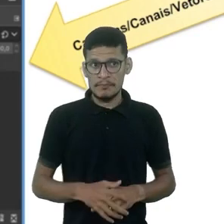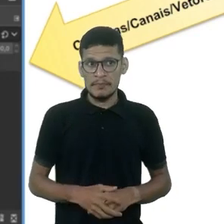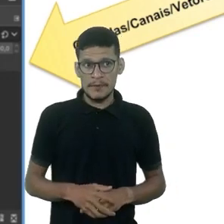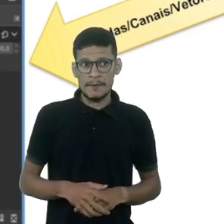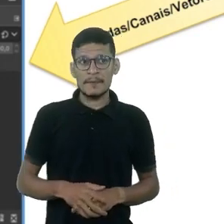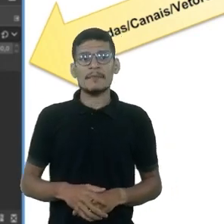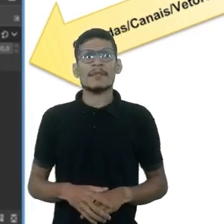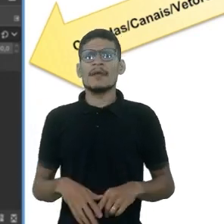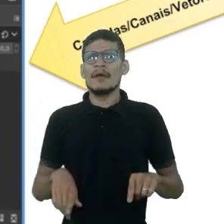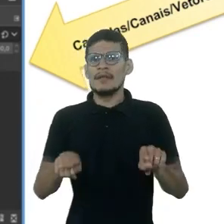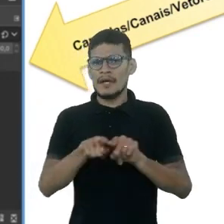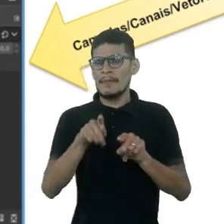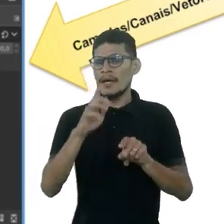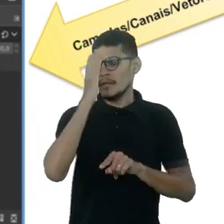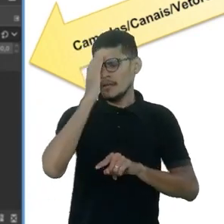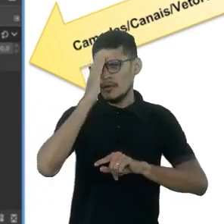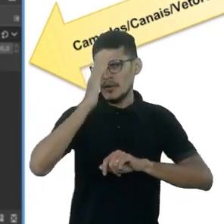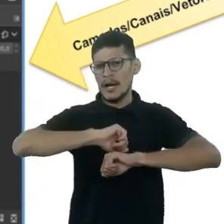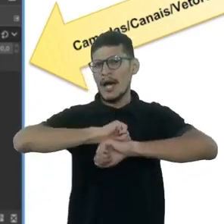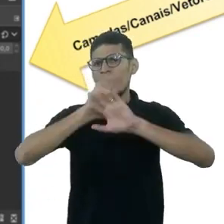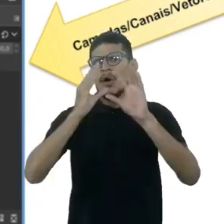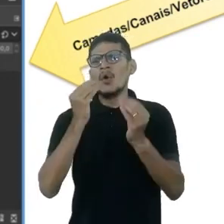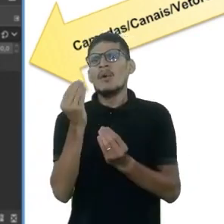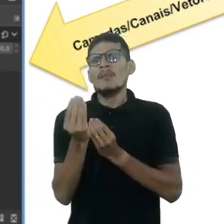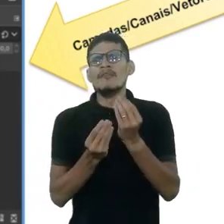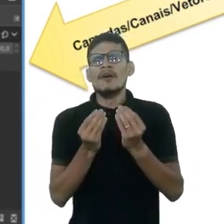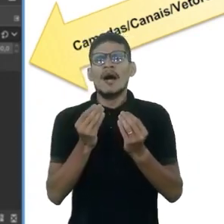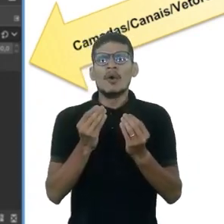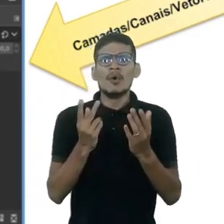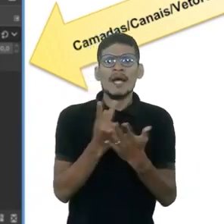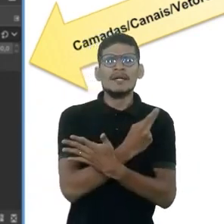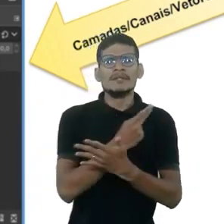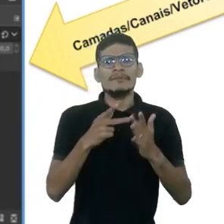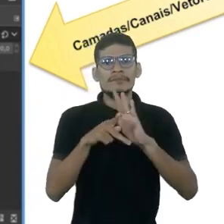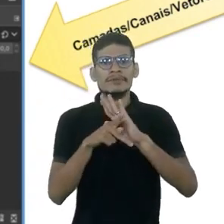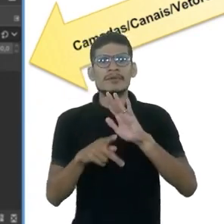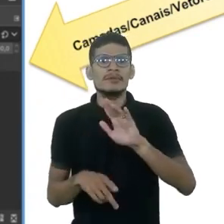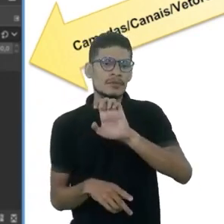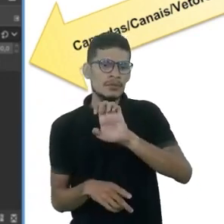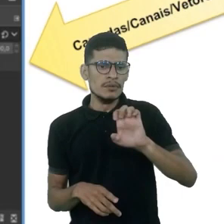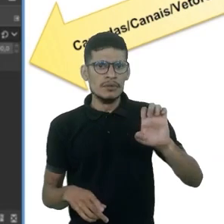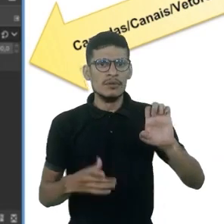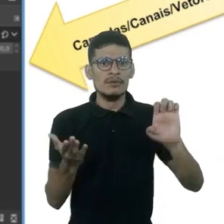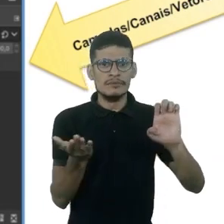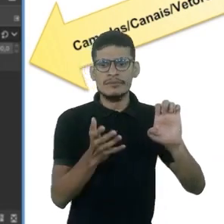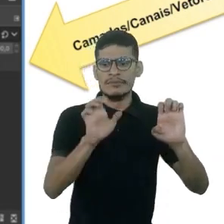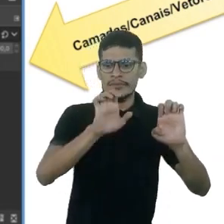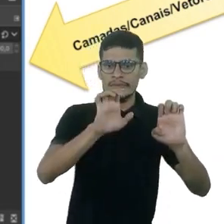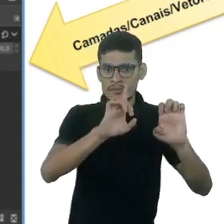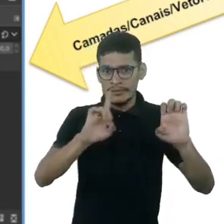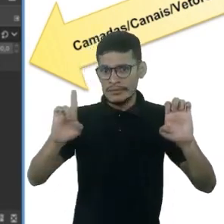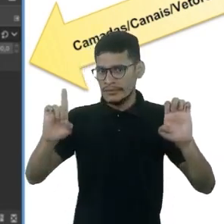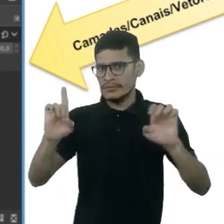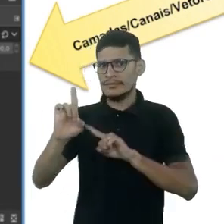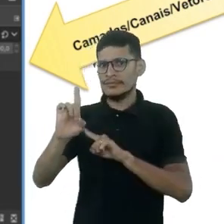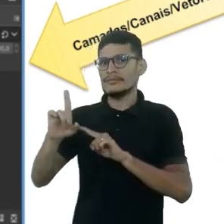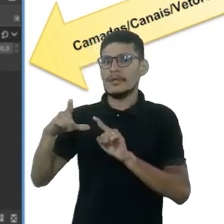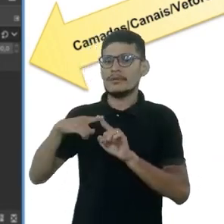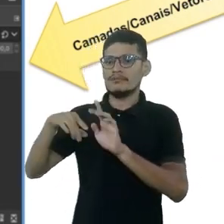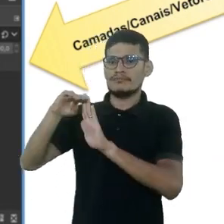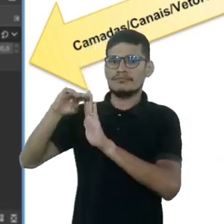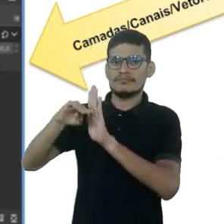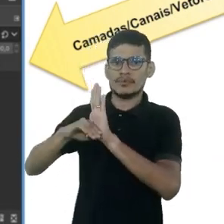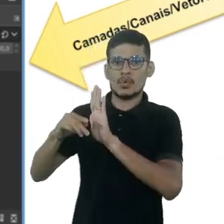gente já compreendeu como funciona o lado da esquerda. Agora a gente vai para o lado da direita, aonde ficam os submenus.